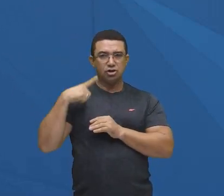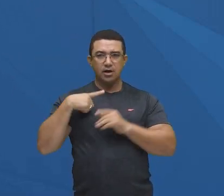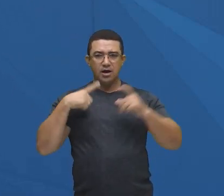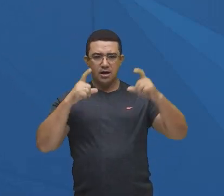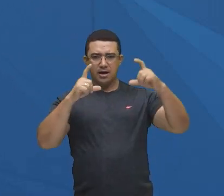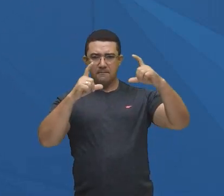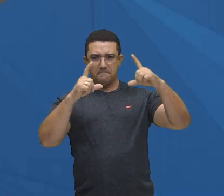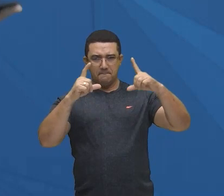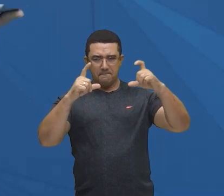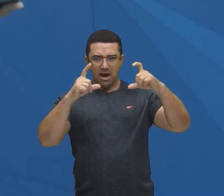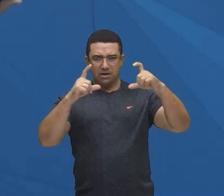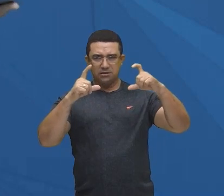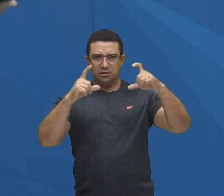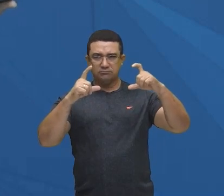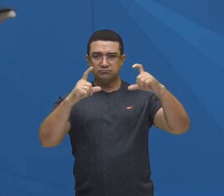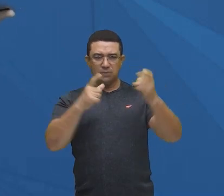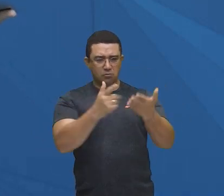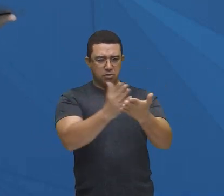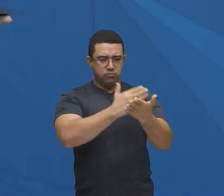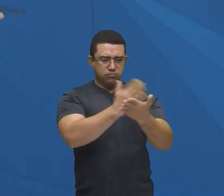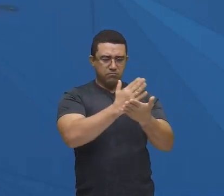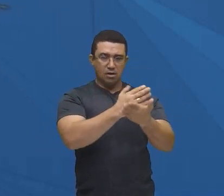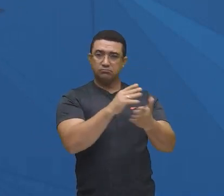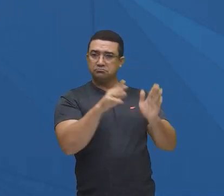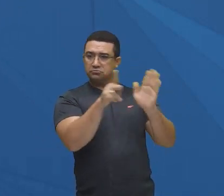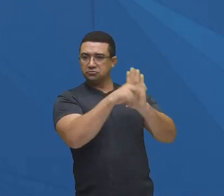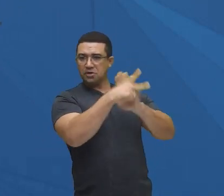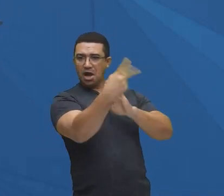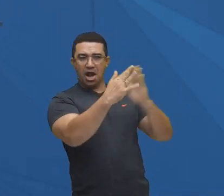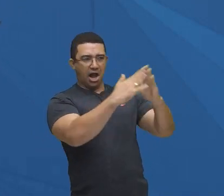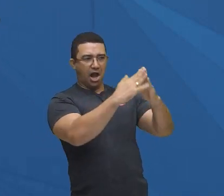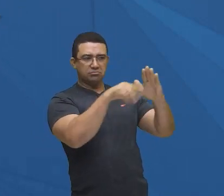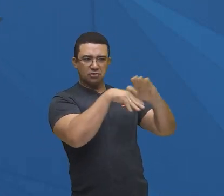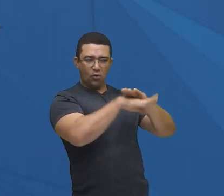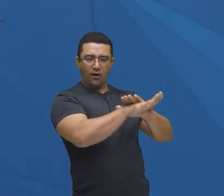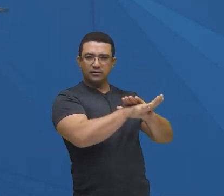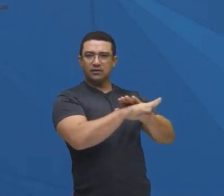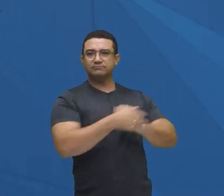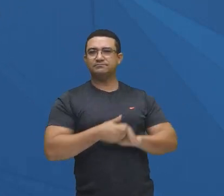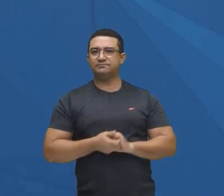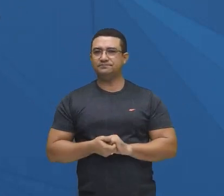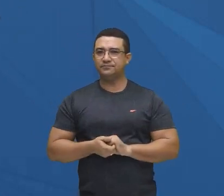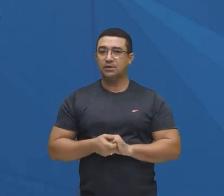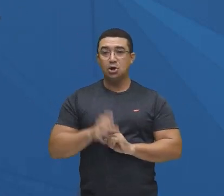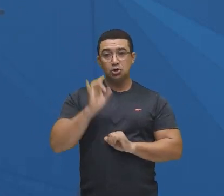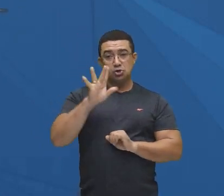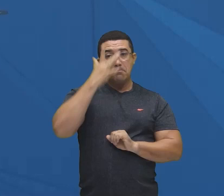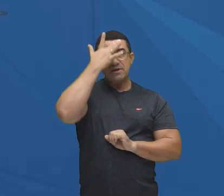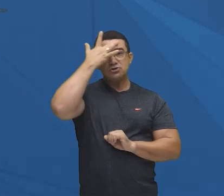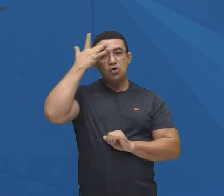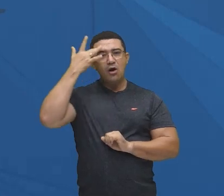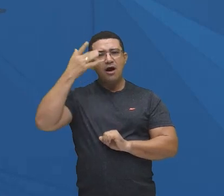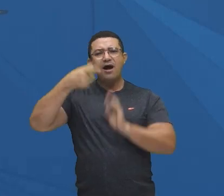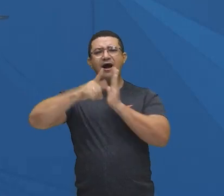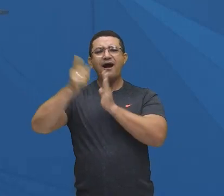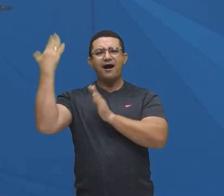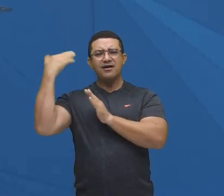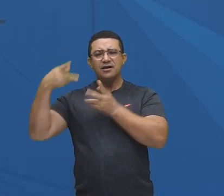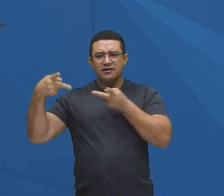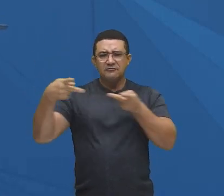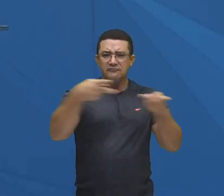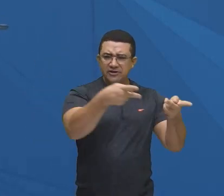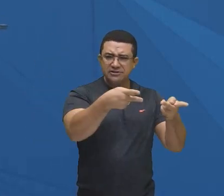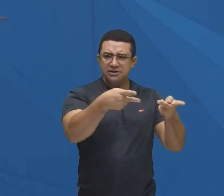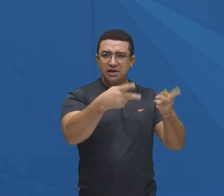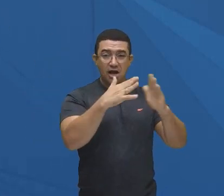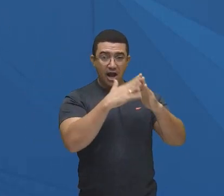sua foto, tinha ali seu álbum na sua casa. Só teria acesso a essas fotos quem visitasse você na sua residência.